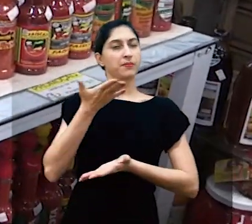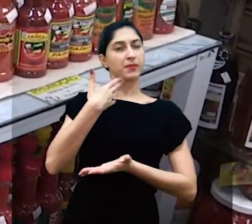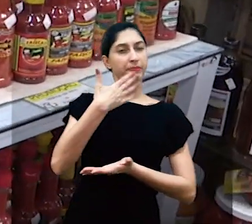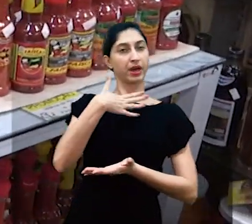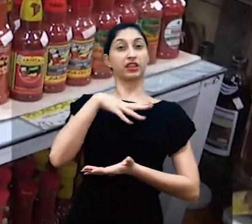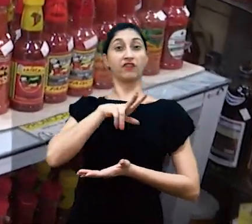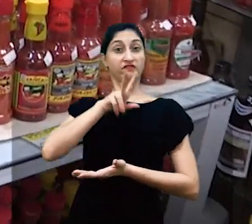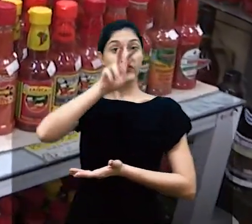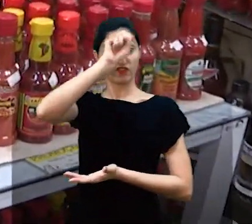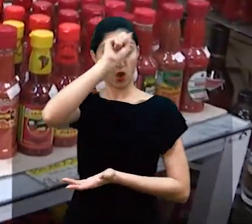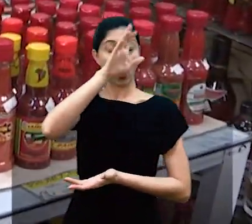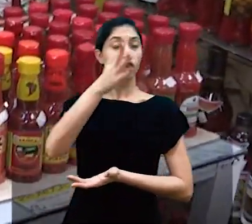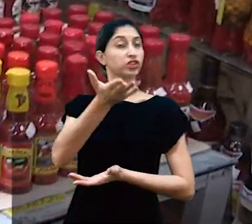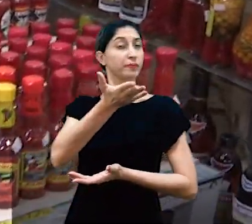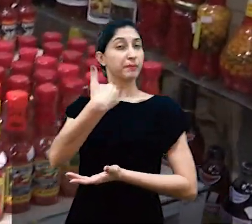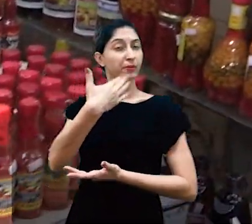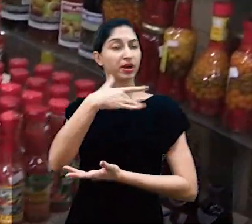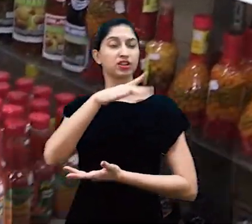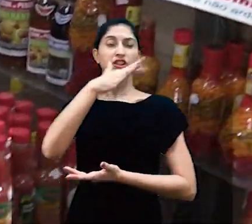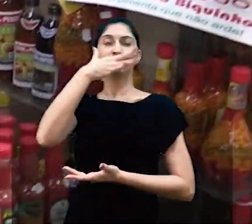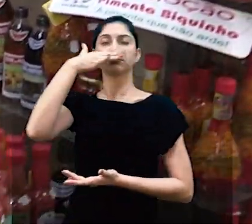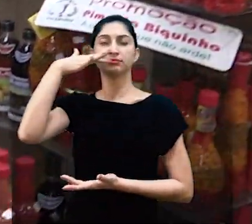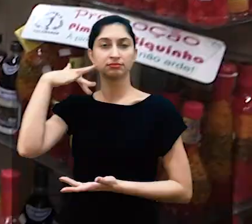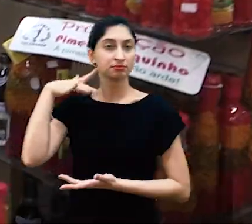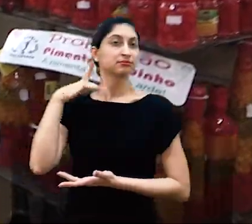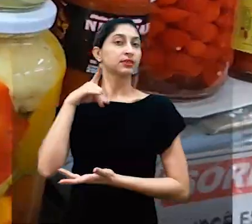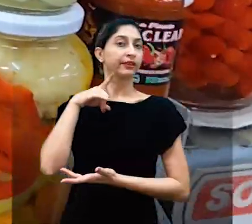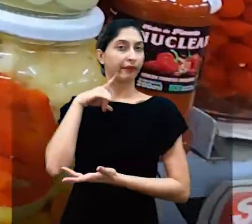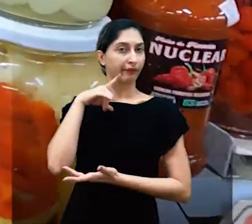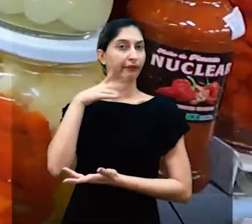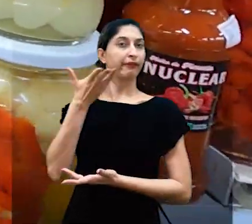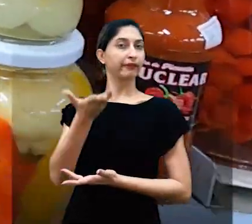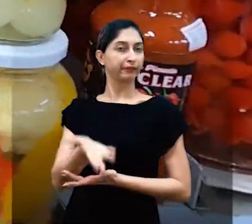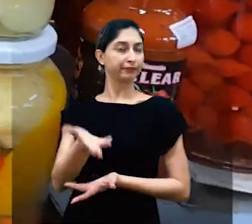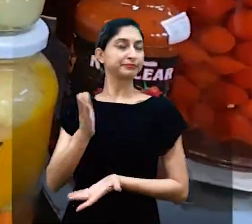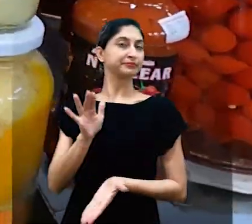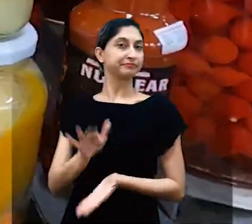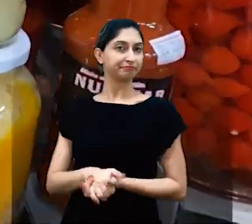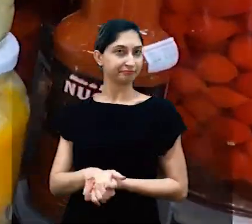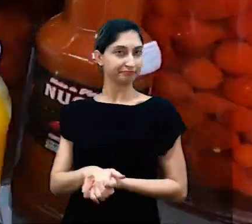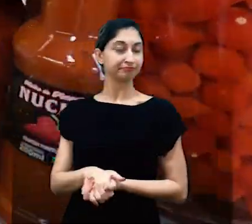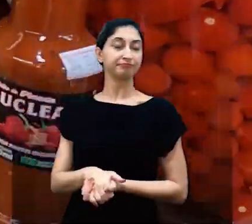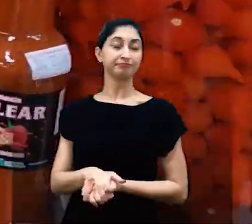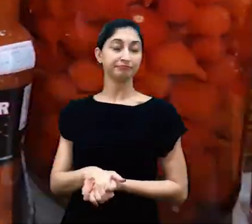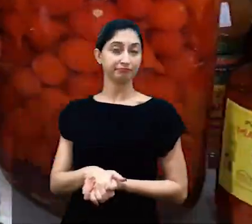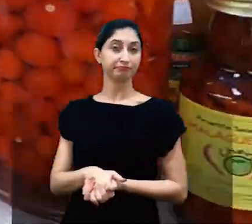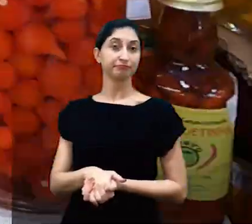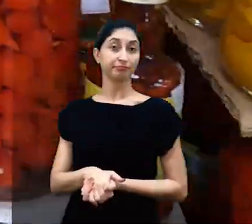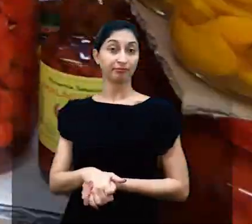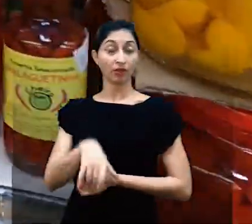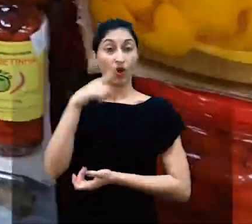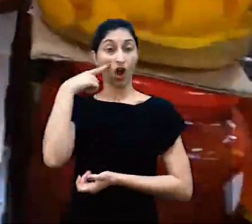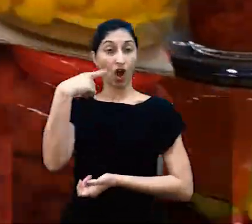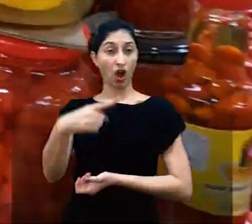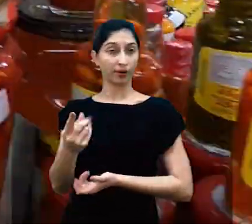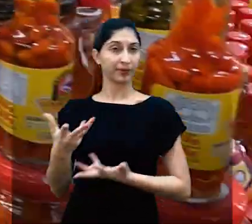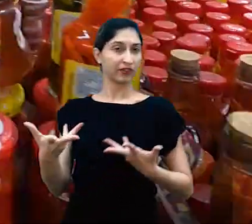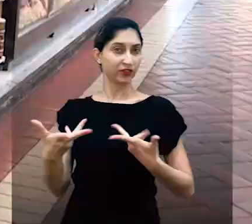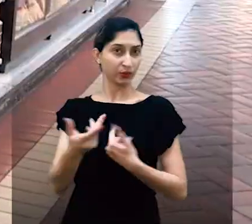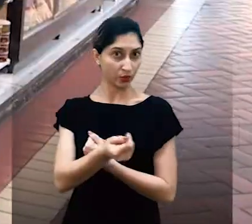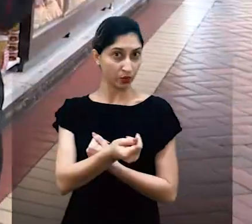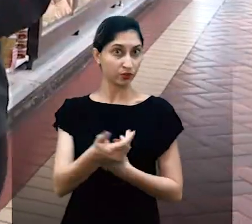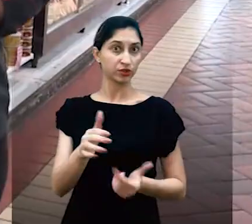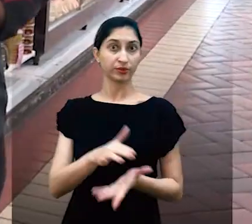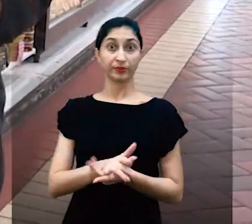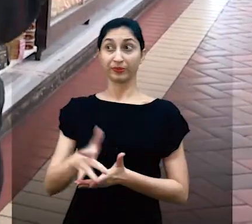mais suaves, aquelas pimentas que apenas perfumam o seu prato. Tem cada molho, gente. E aí, aqui, ó, bacana.